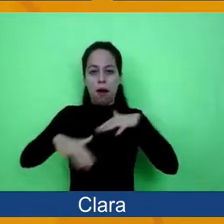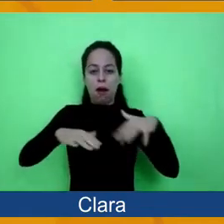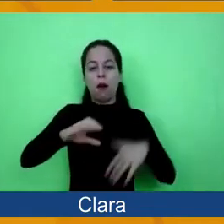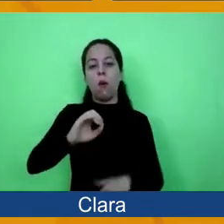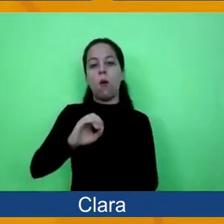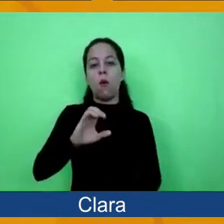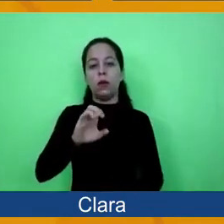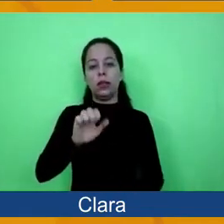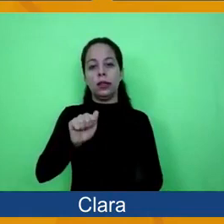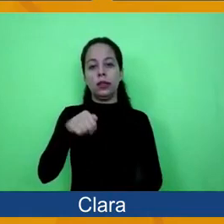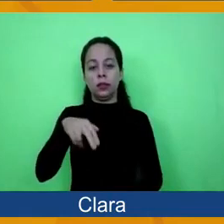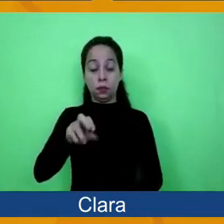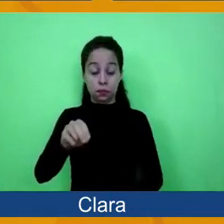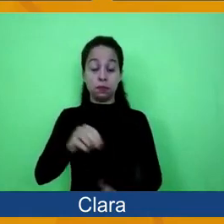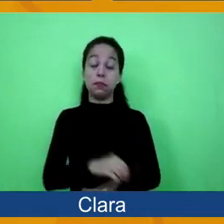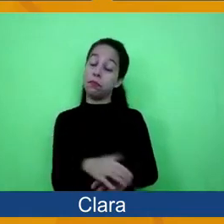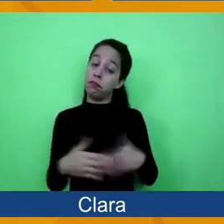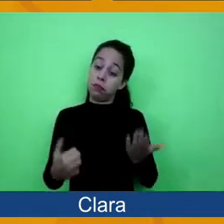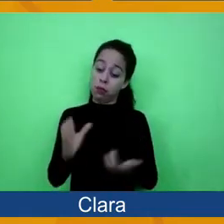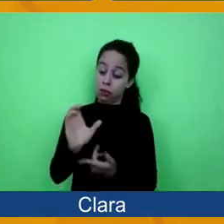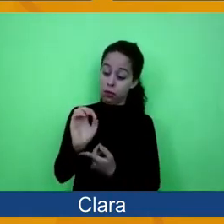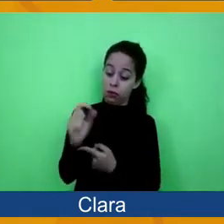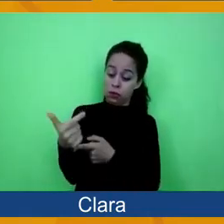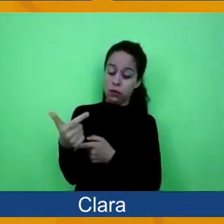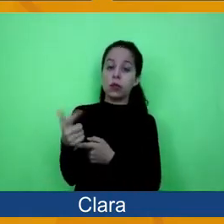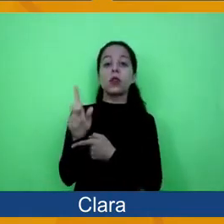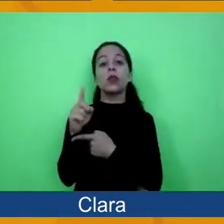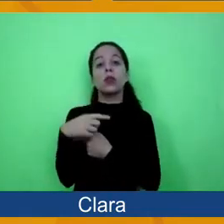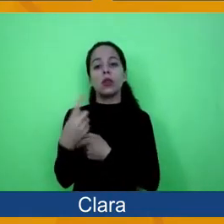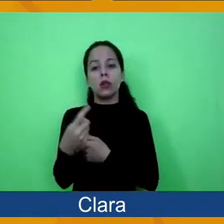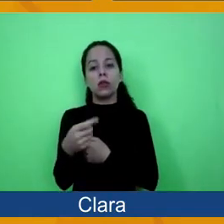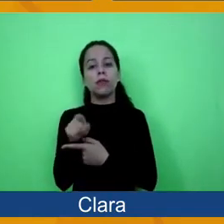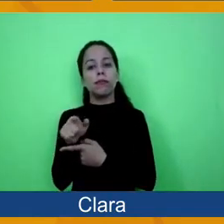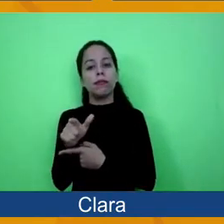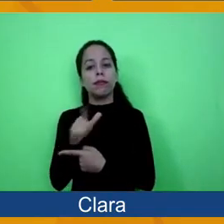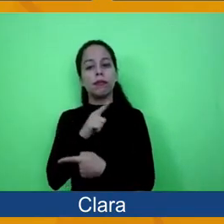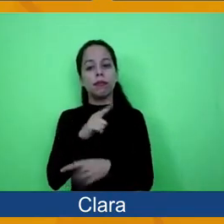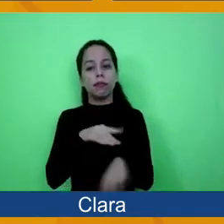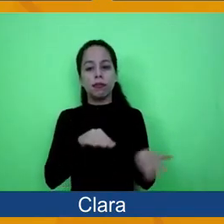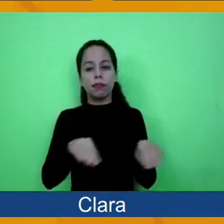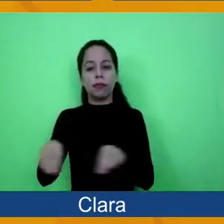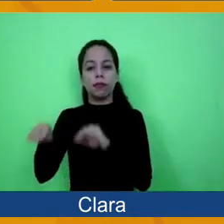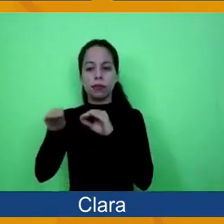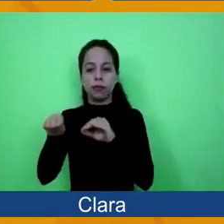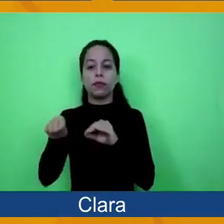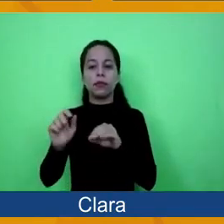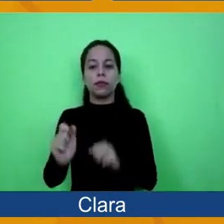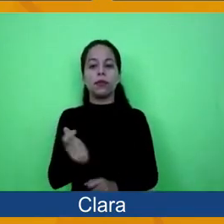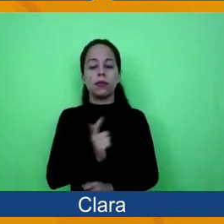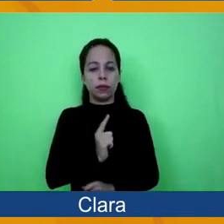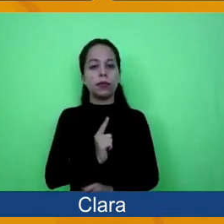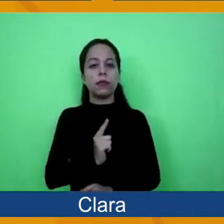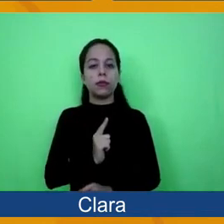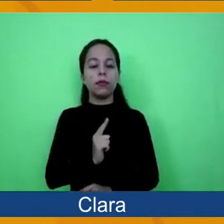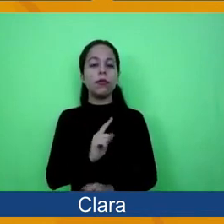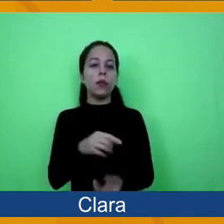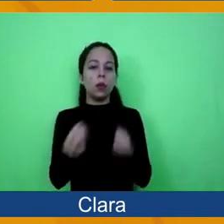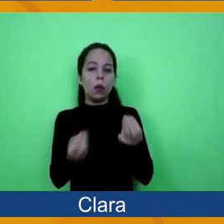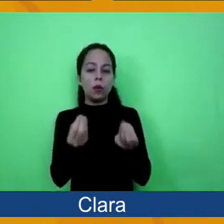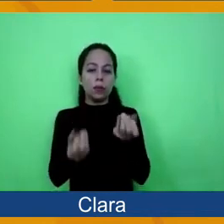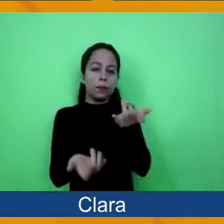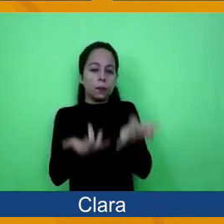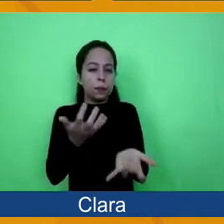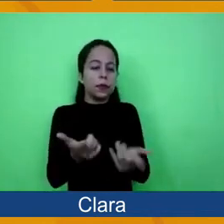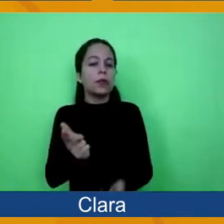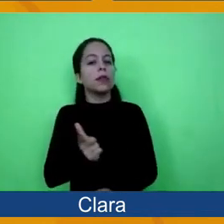como sociedade, estamos retirando desses reservatórios e jogando para a atmosfera, tanto na queima de calcários para produzir cimento,